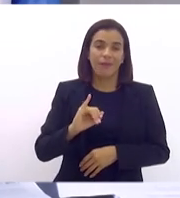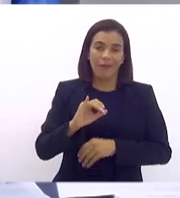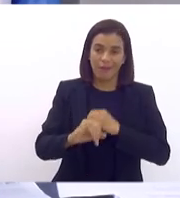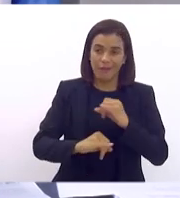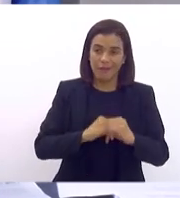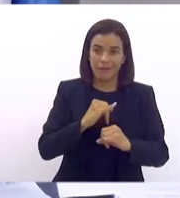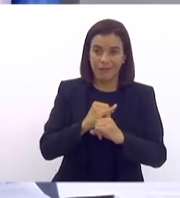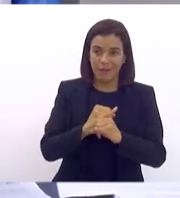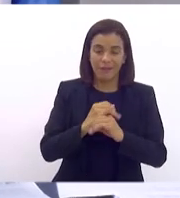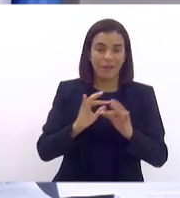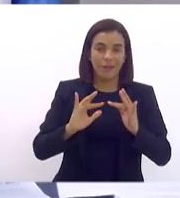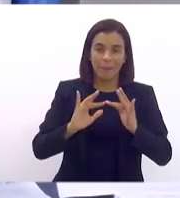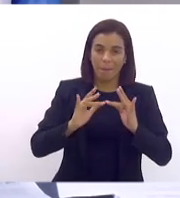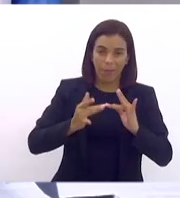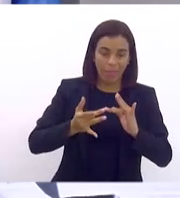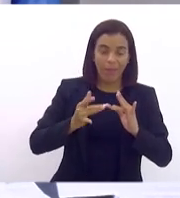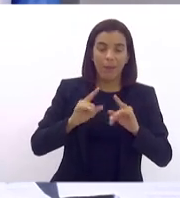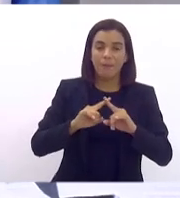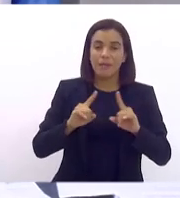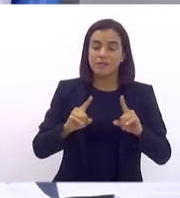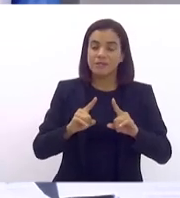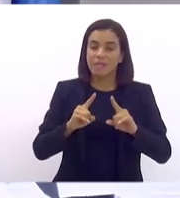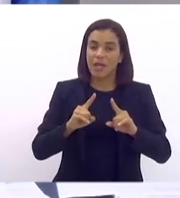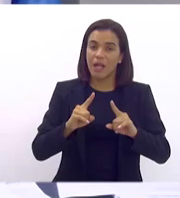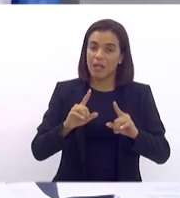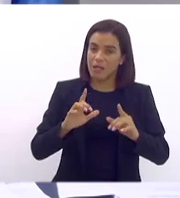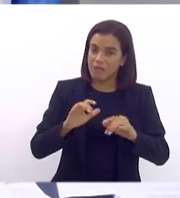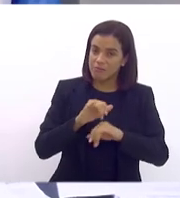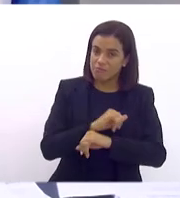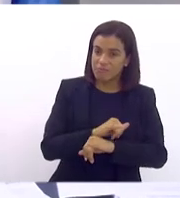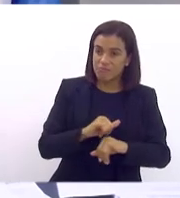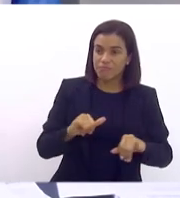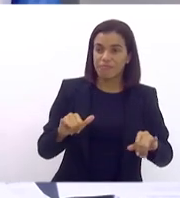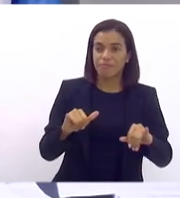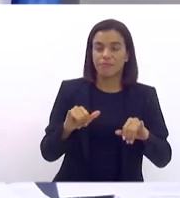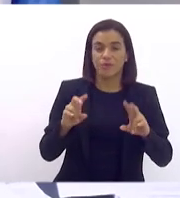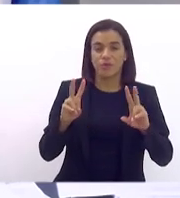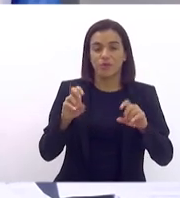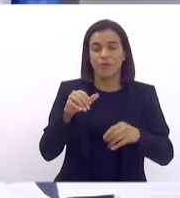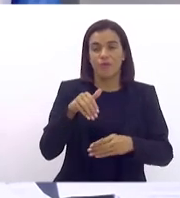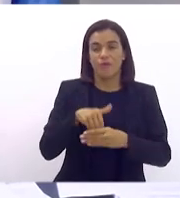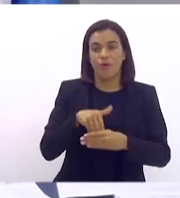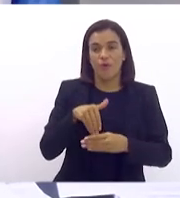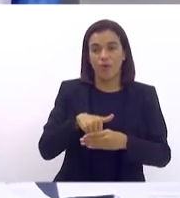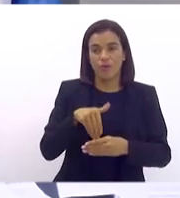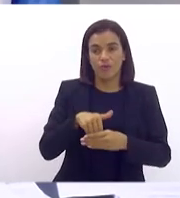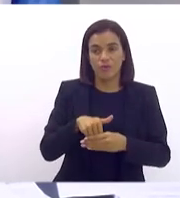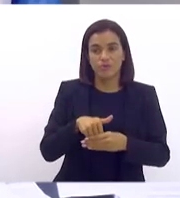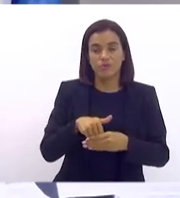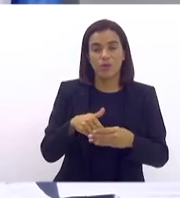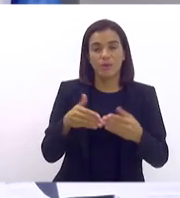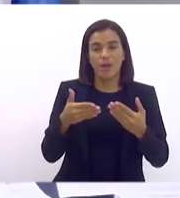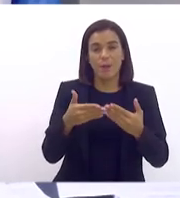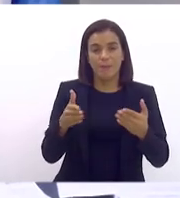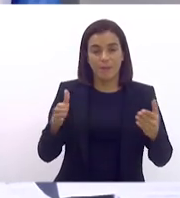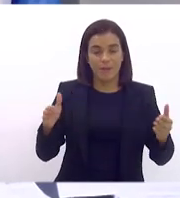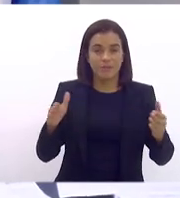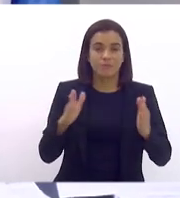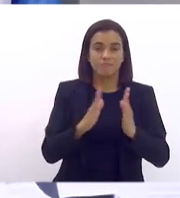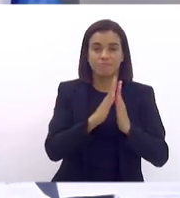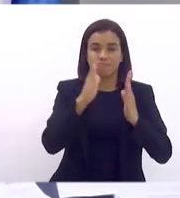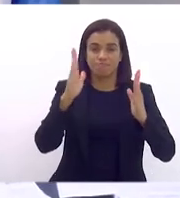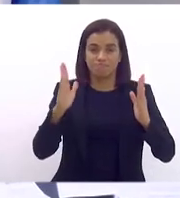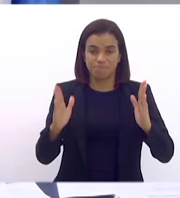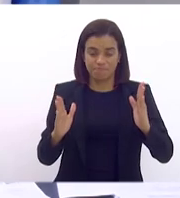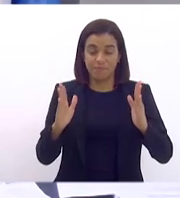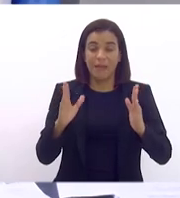dela caiu, mas ela deixa registrado o voto pela ampliação do prazo da CPI. Ela